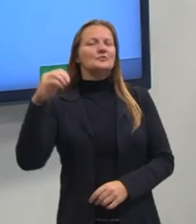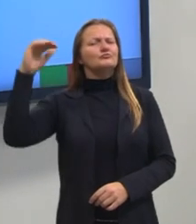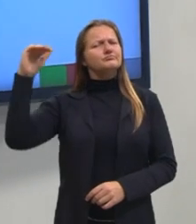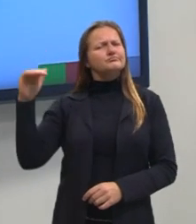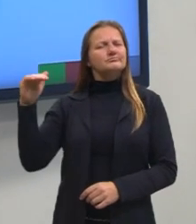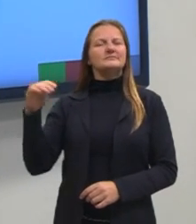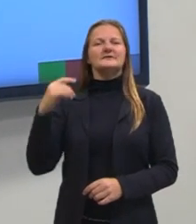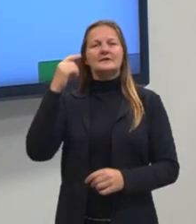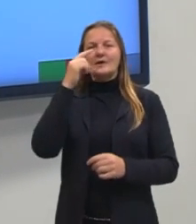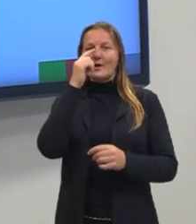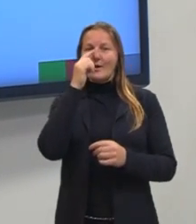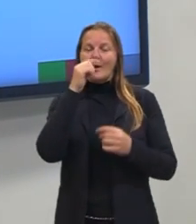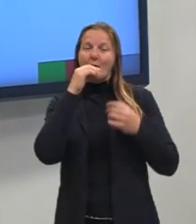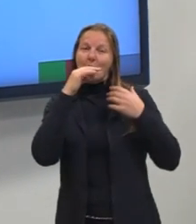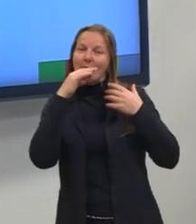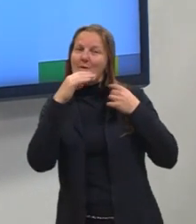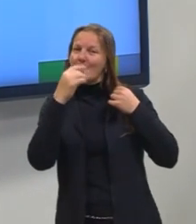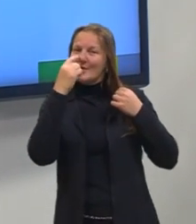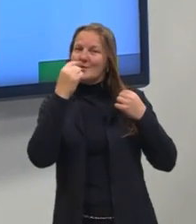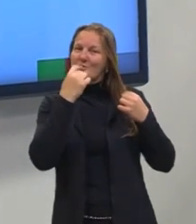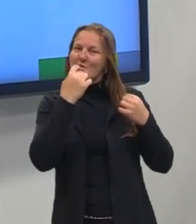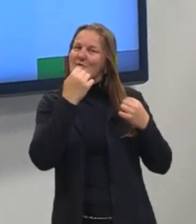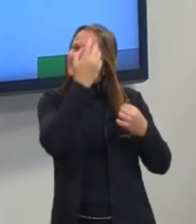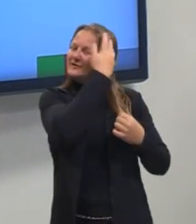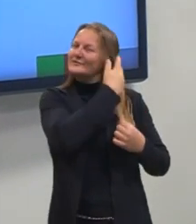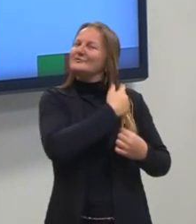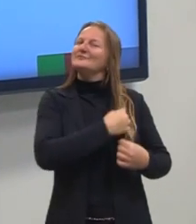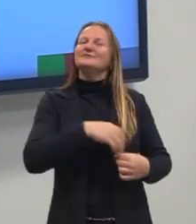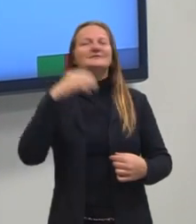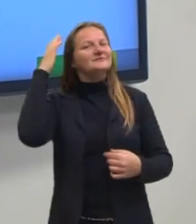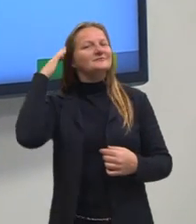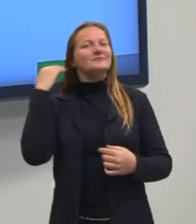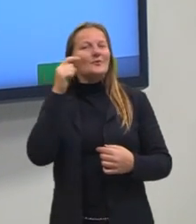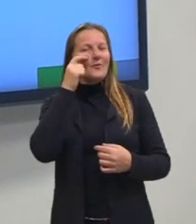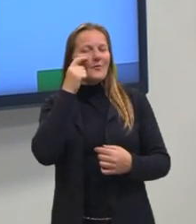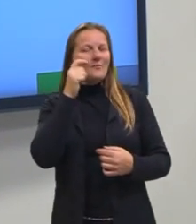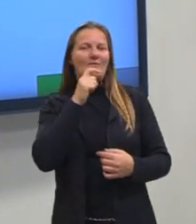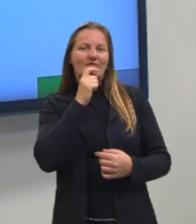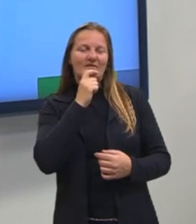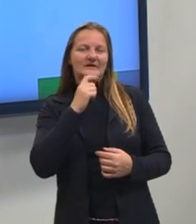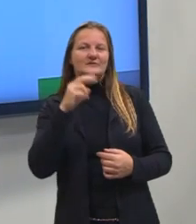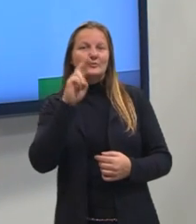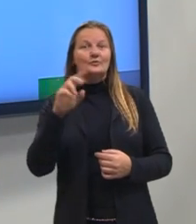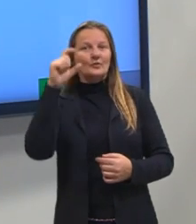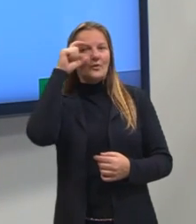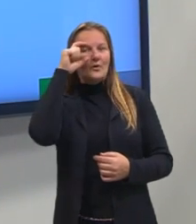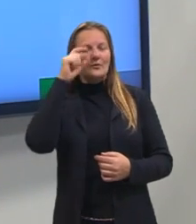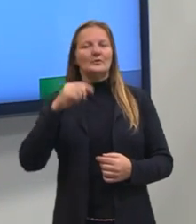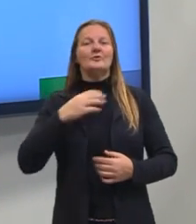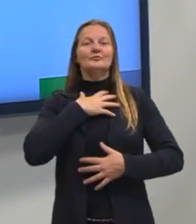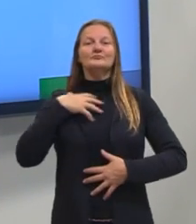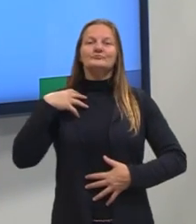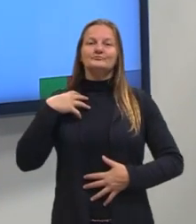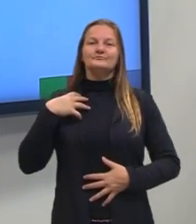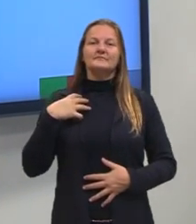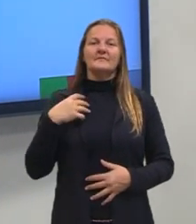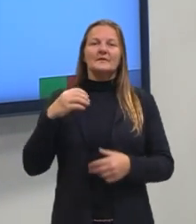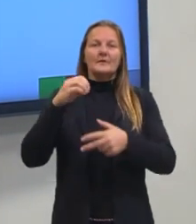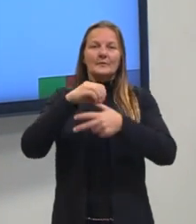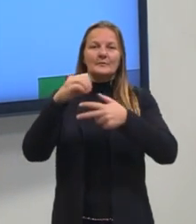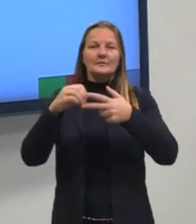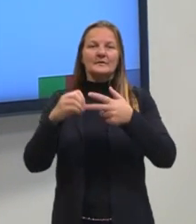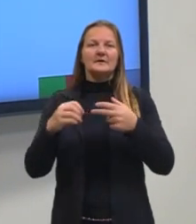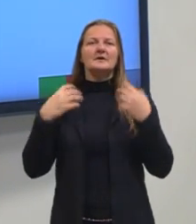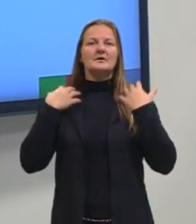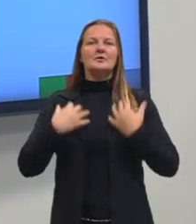tem os cabelos tingidos não tão avermelhado olhos verdes uso óculos estou utilizando a camiseta do pré-enem e